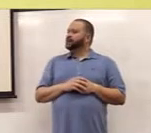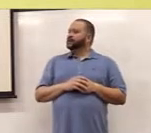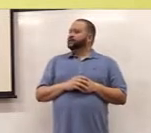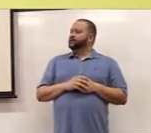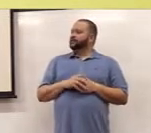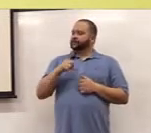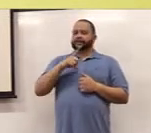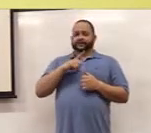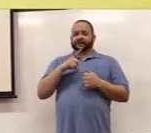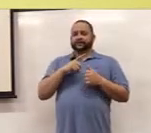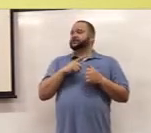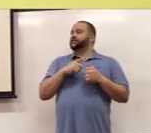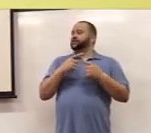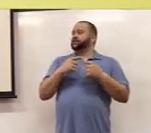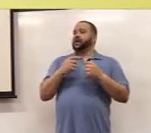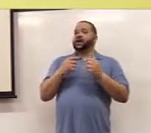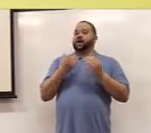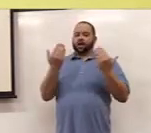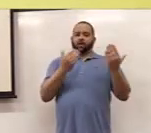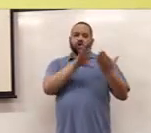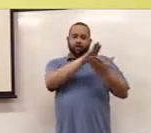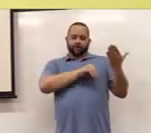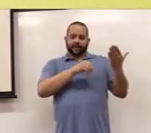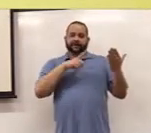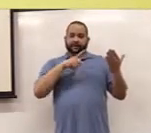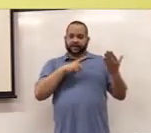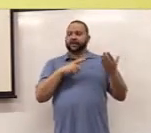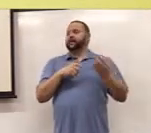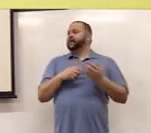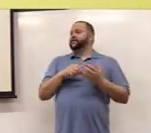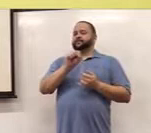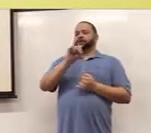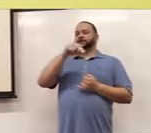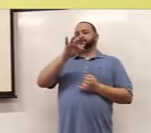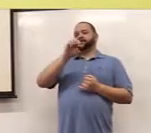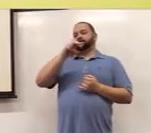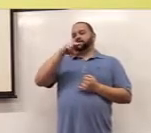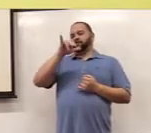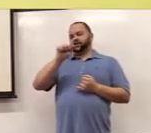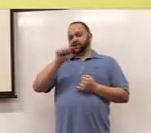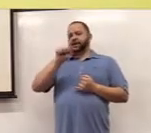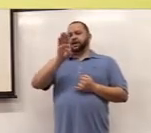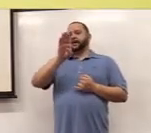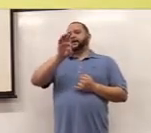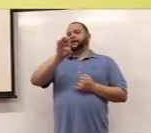das grandes gravações que a gente tem, uma das referências que a gente tem, é uma gravação feita pela Sinfônica de Berlim, em